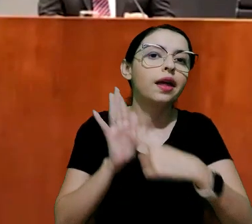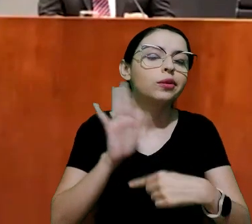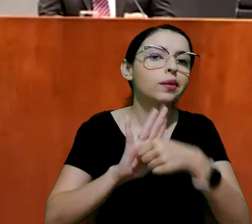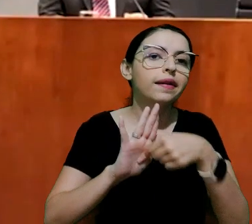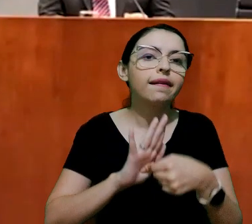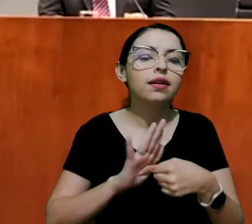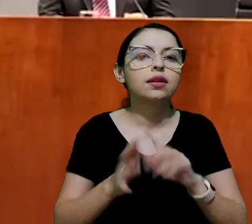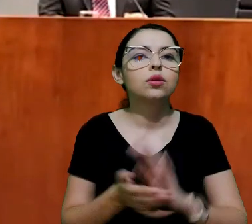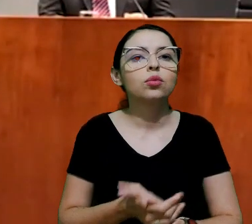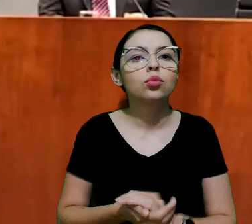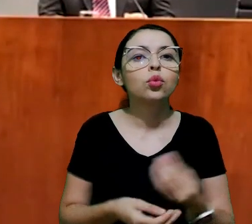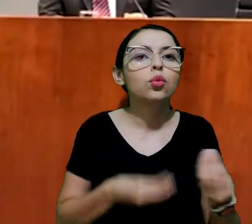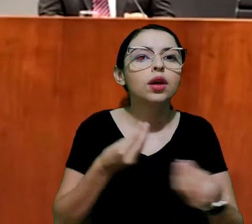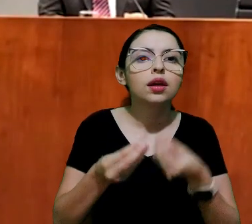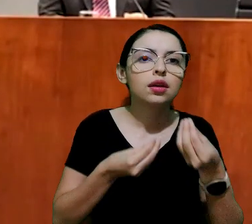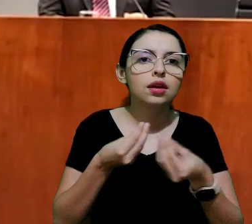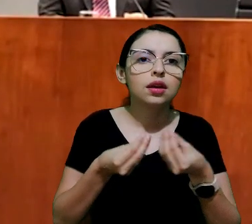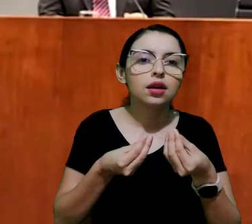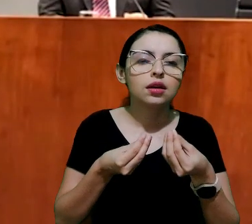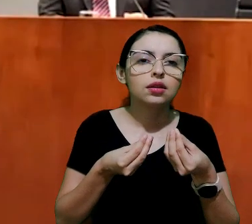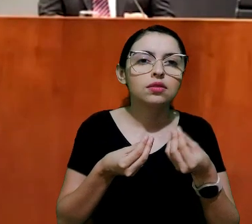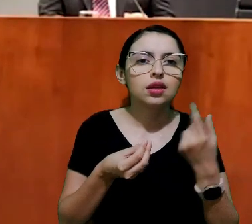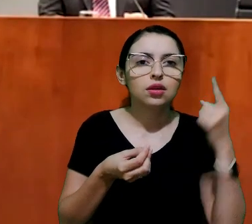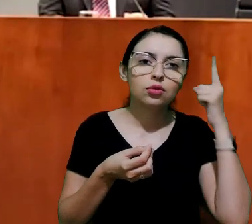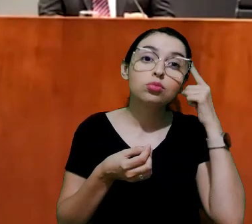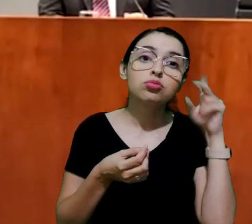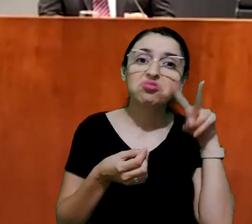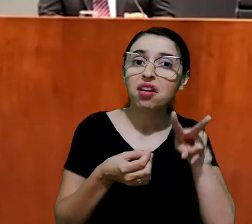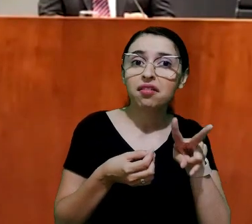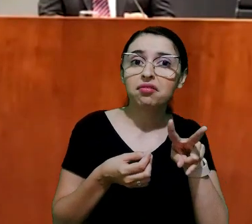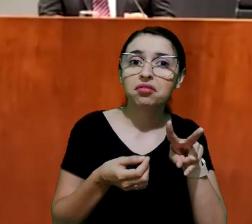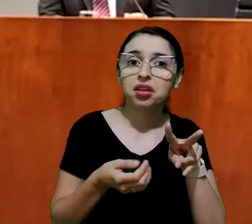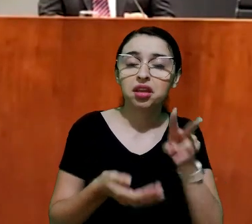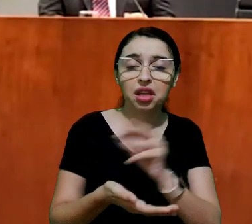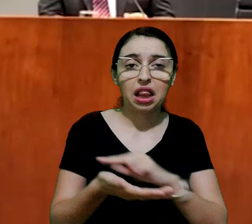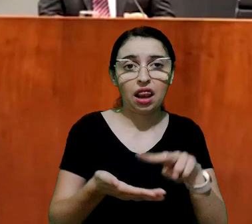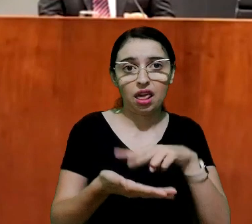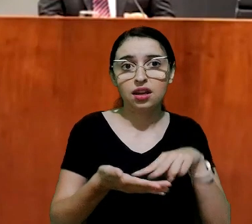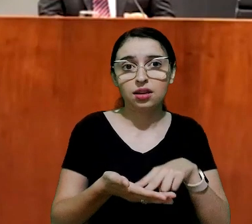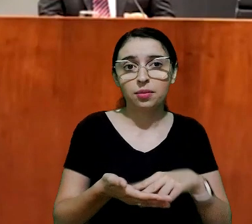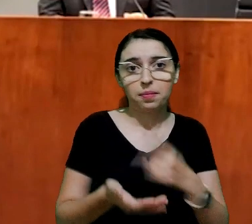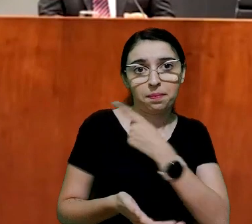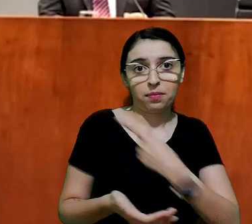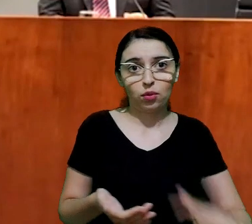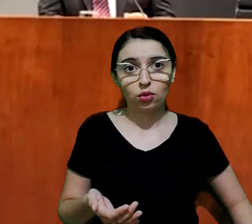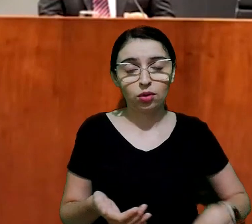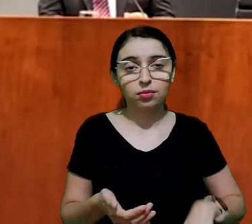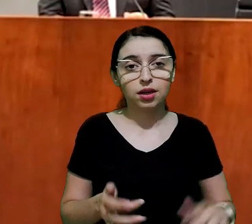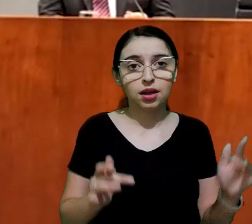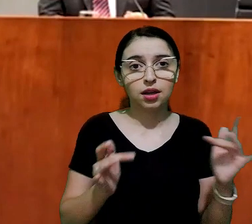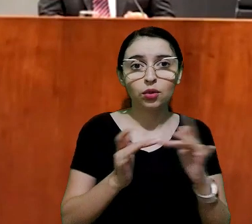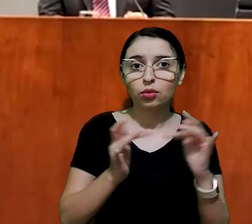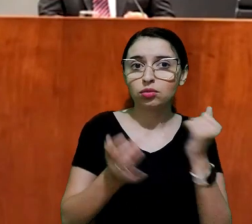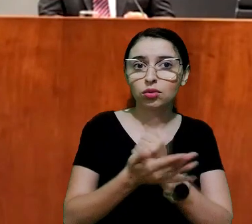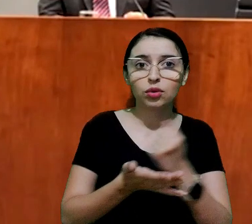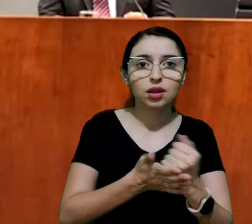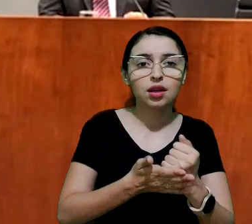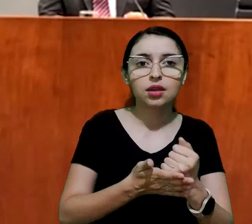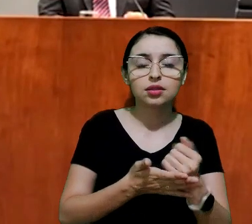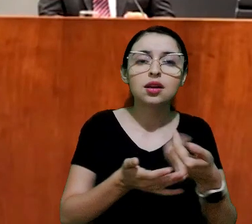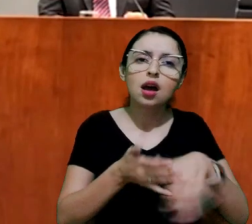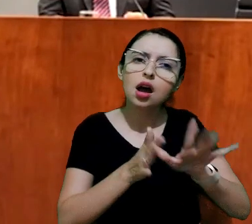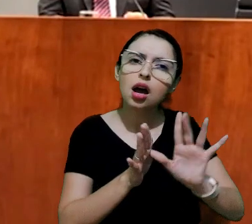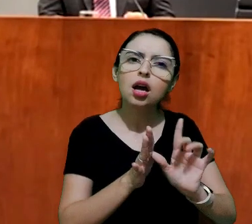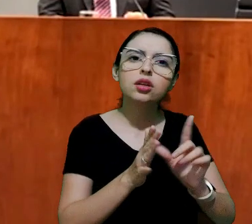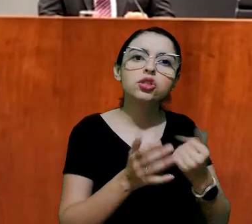O que me causa espécie é que eu já vi escritura pública pacto antinupcial